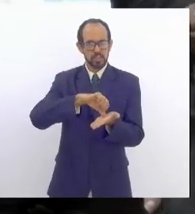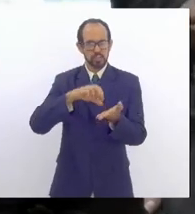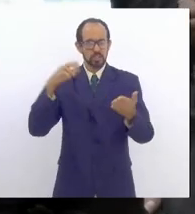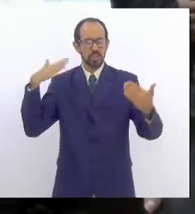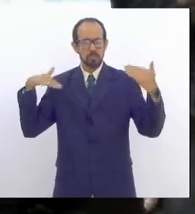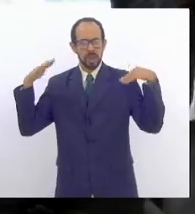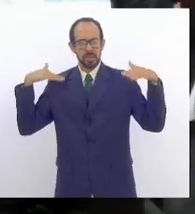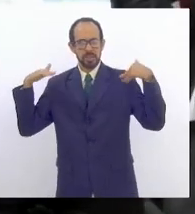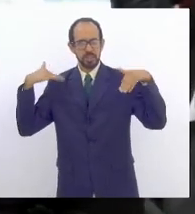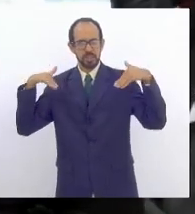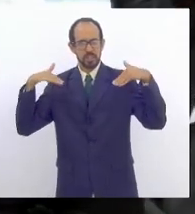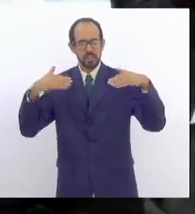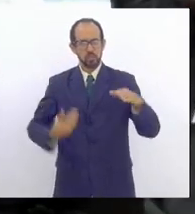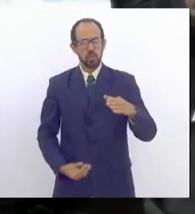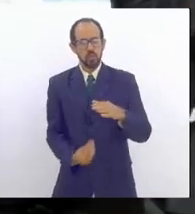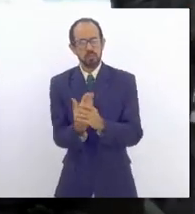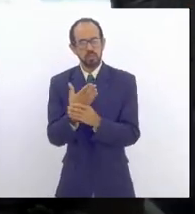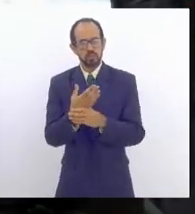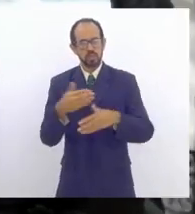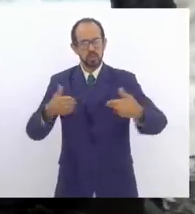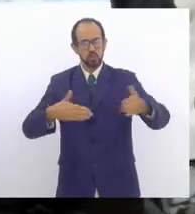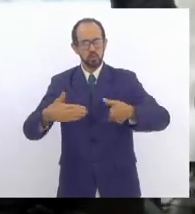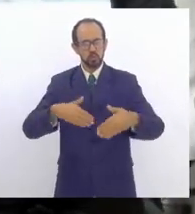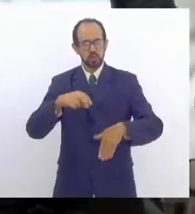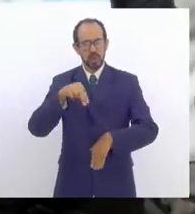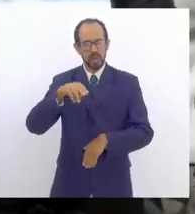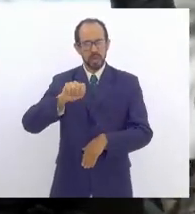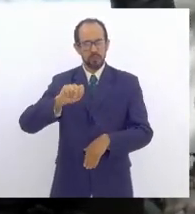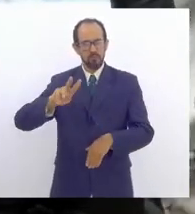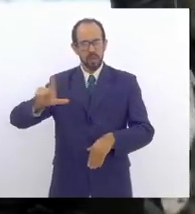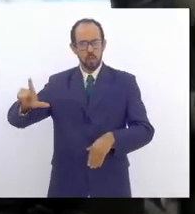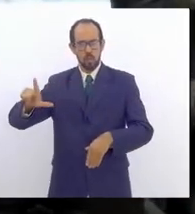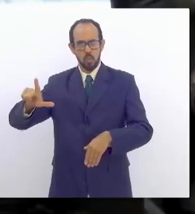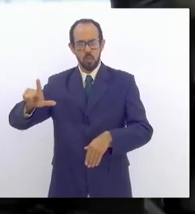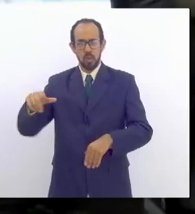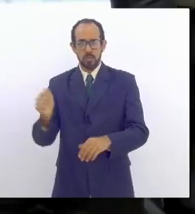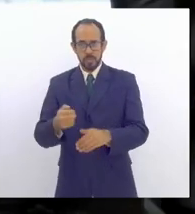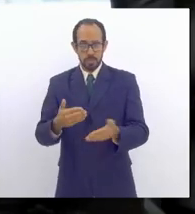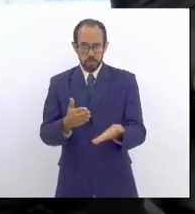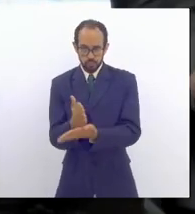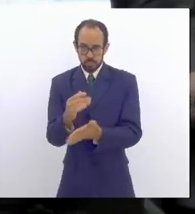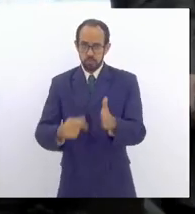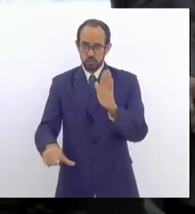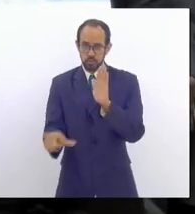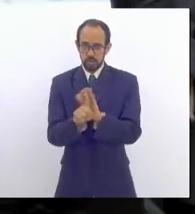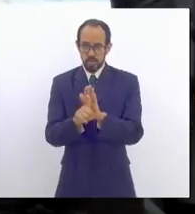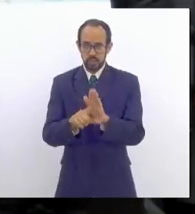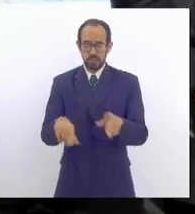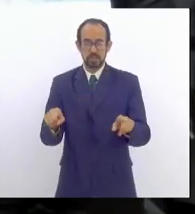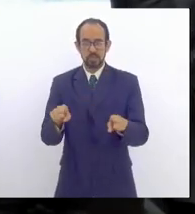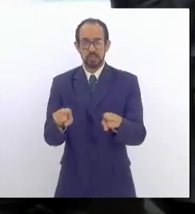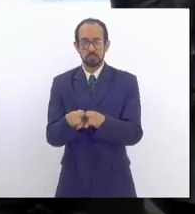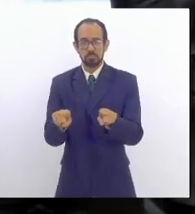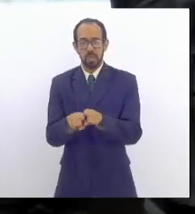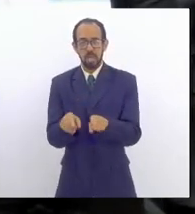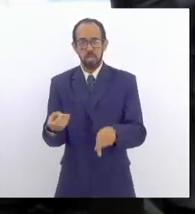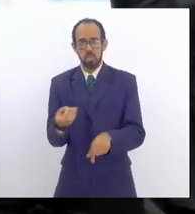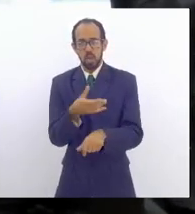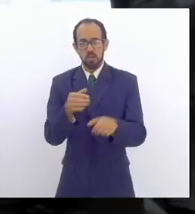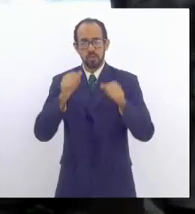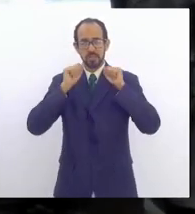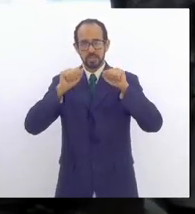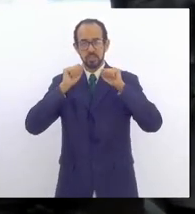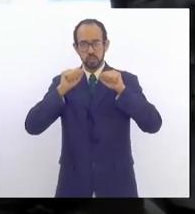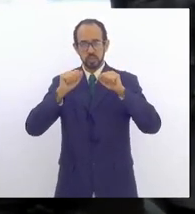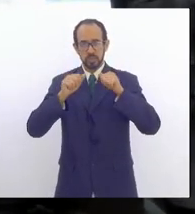naval. E não apenas aprovamos leis, através da nossa assessoria fiscal, em parceria com as